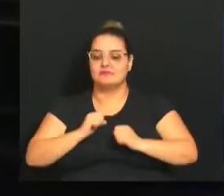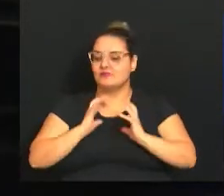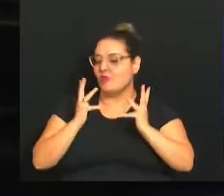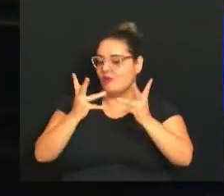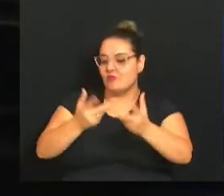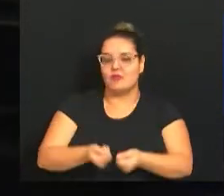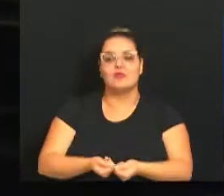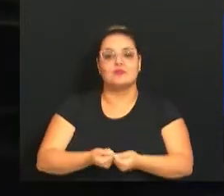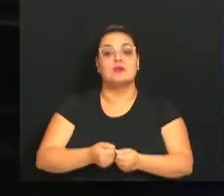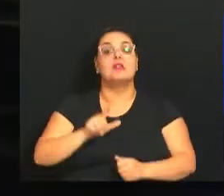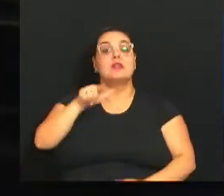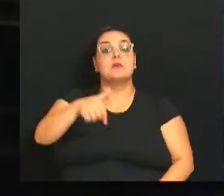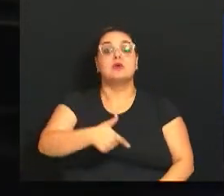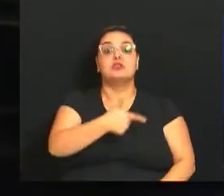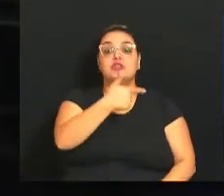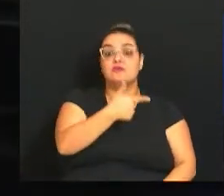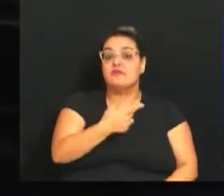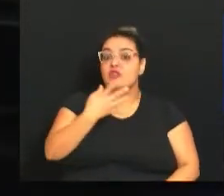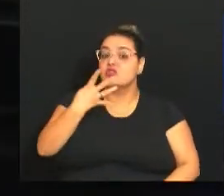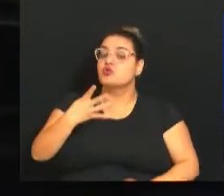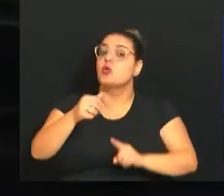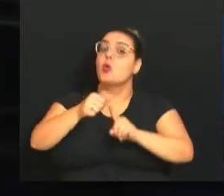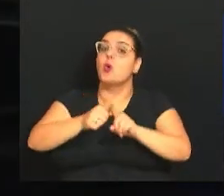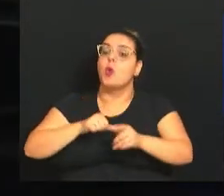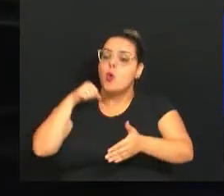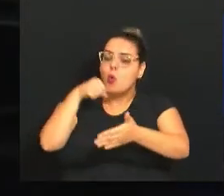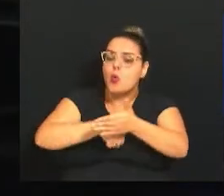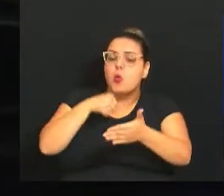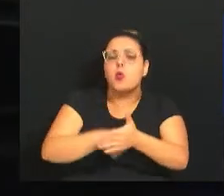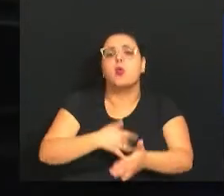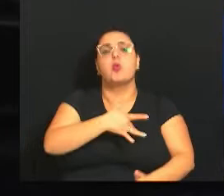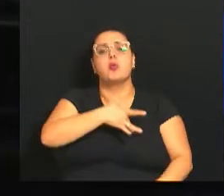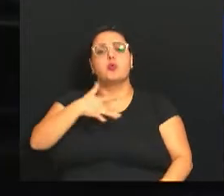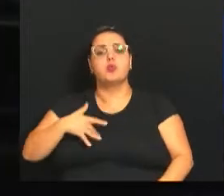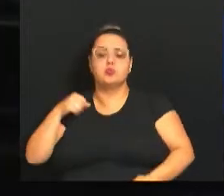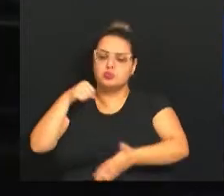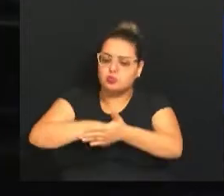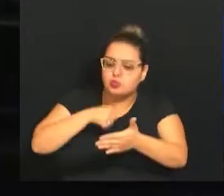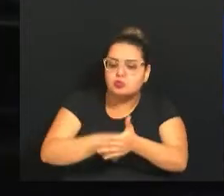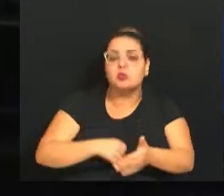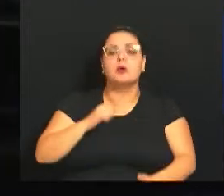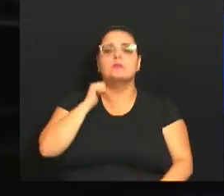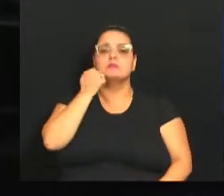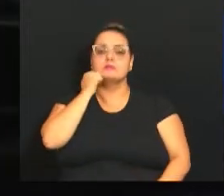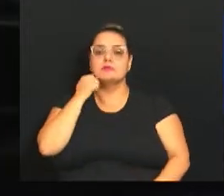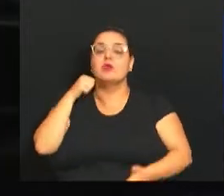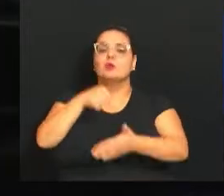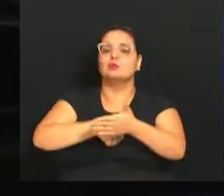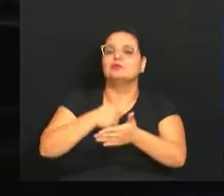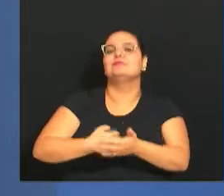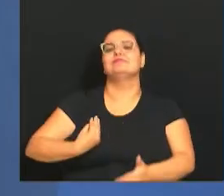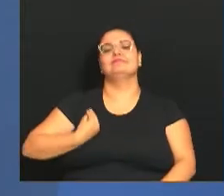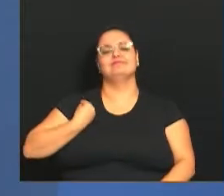de 24 meses lutando pela saúde, lutando pela ciência e lutando pela vida.